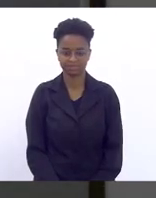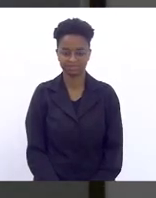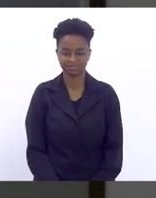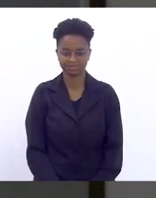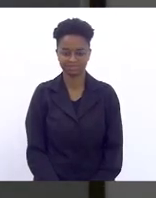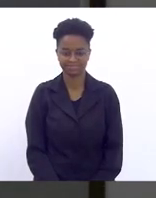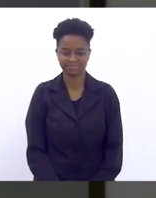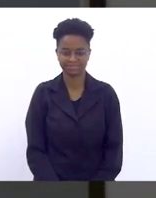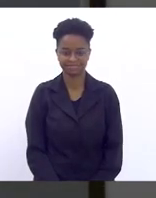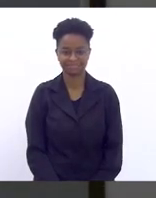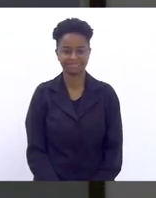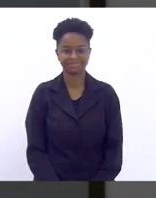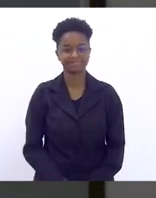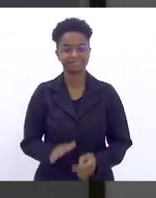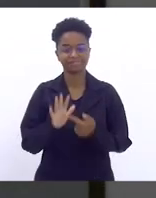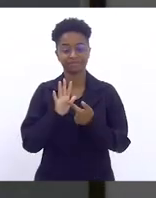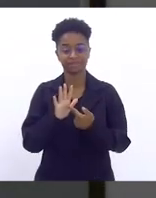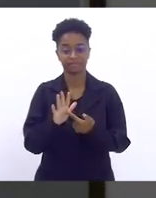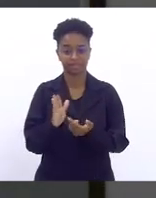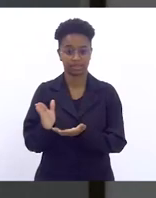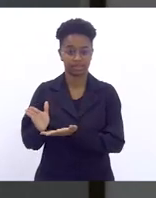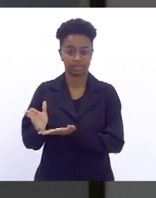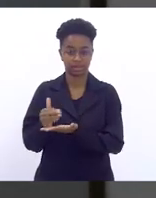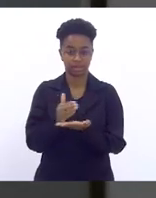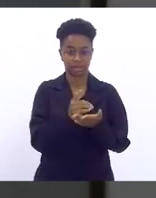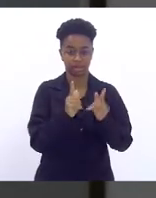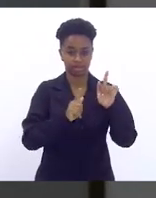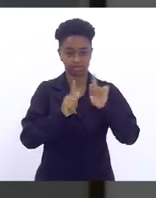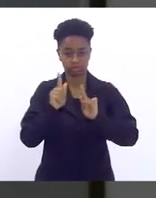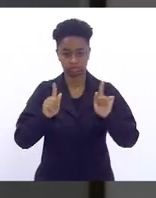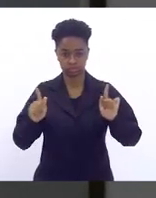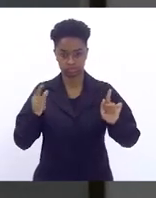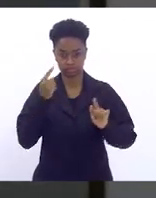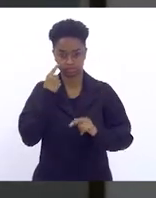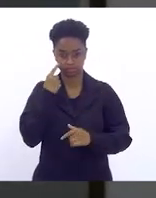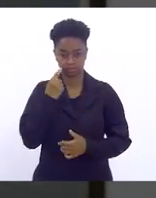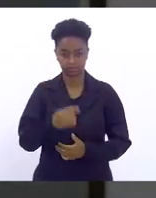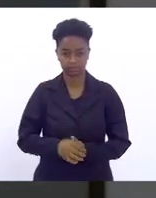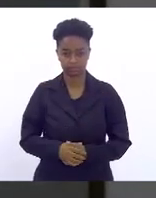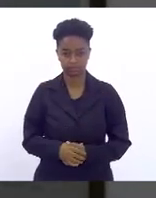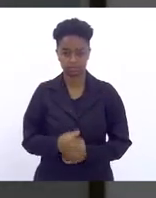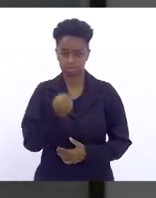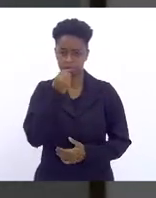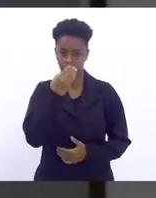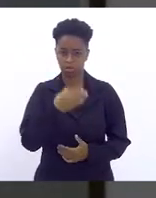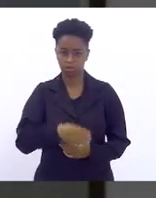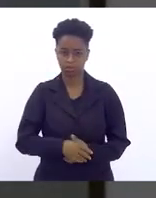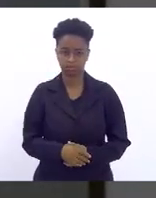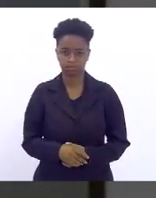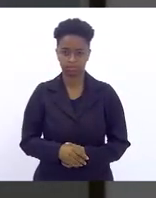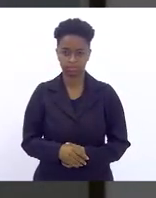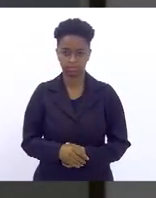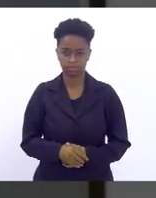dos dados de aqui nesse tá muito bom